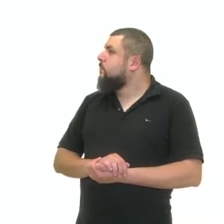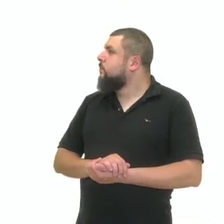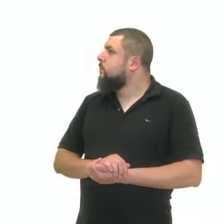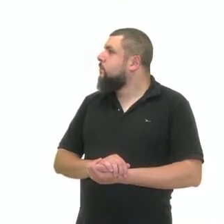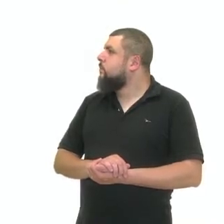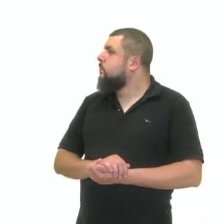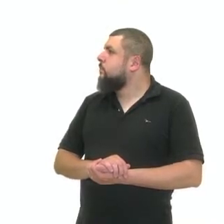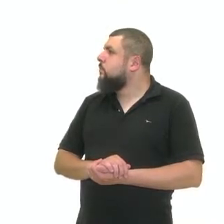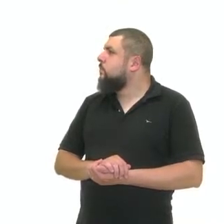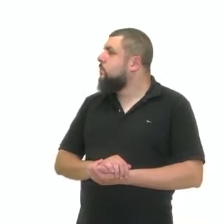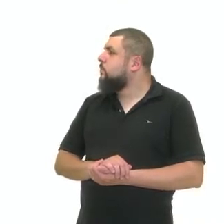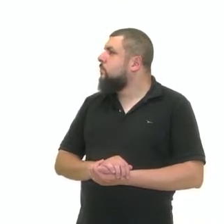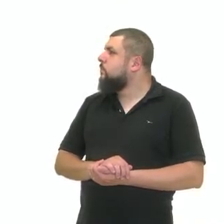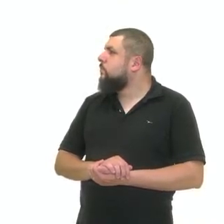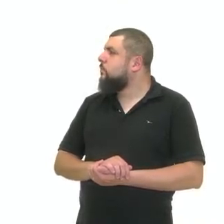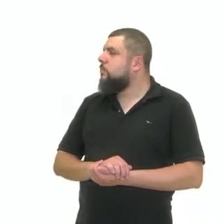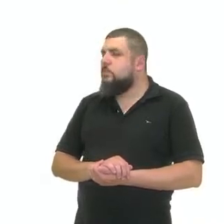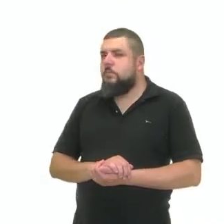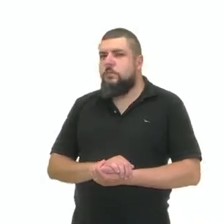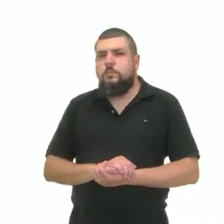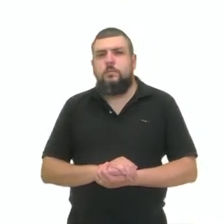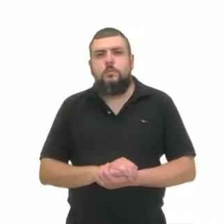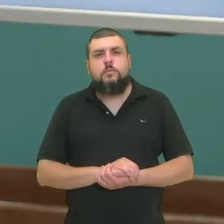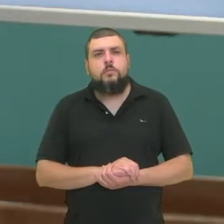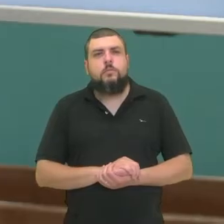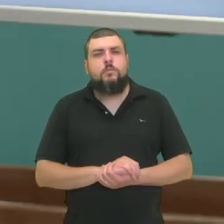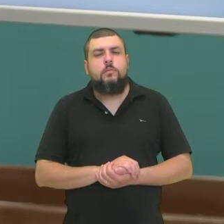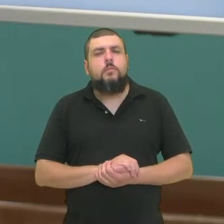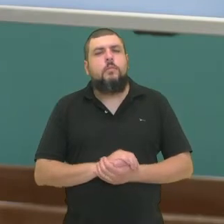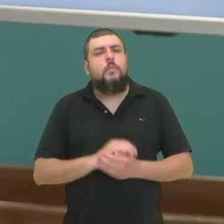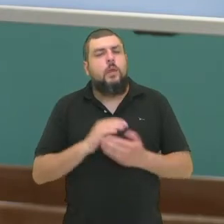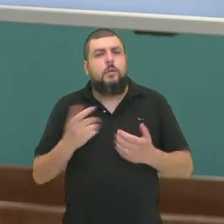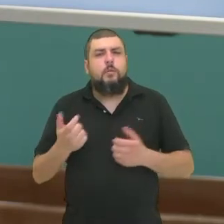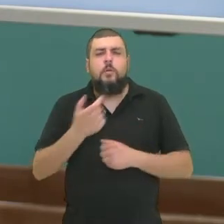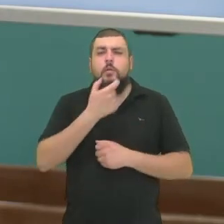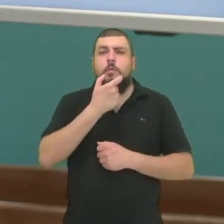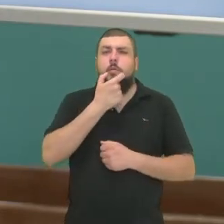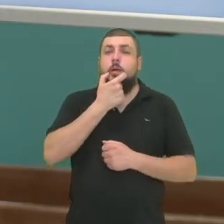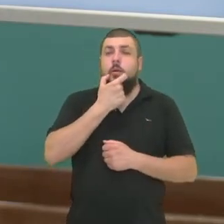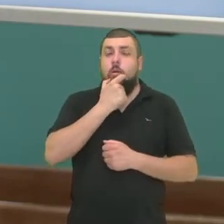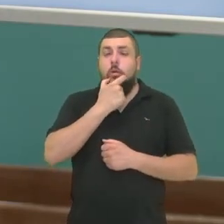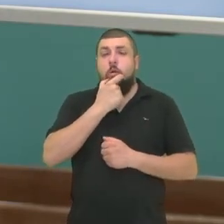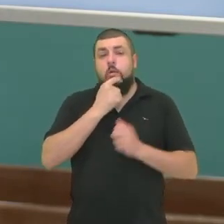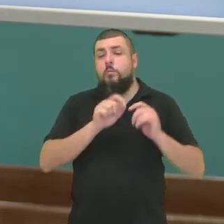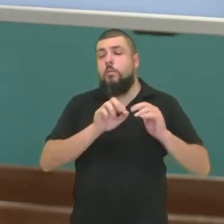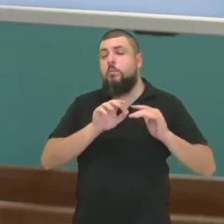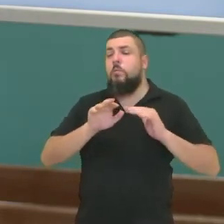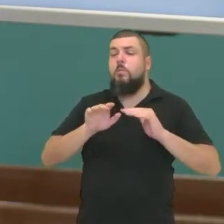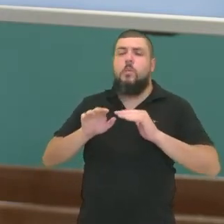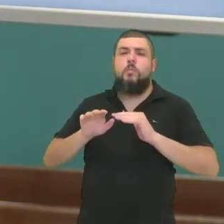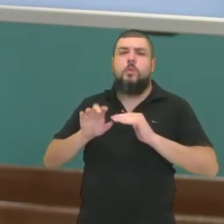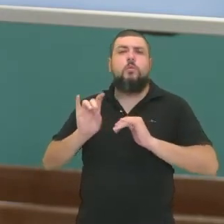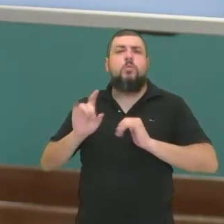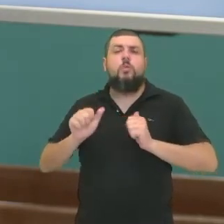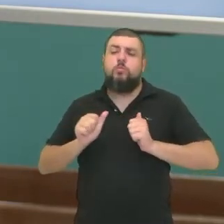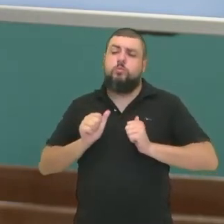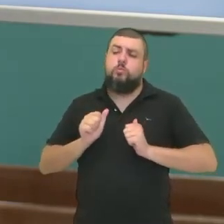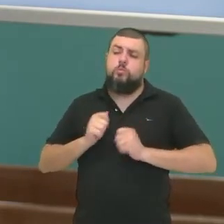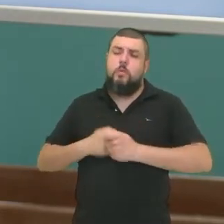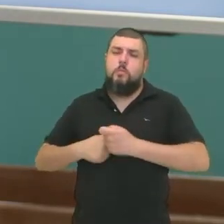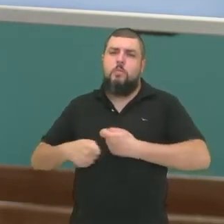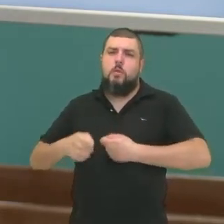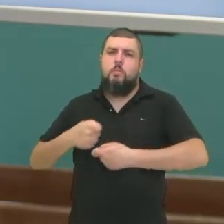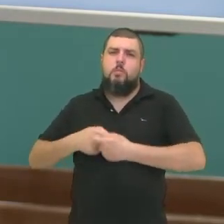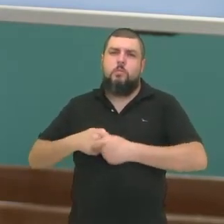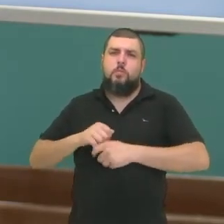Bombaim, Madras e Calcutá. Eles chegaram como quem não queria nada ou só queria comercializar e foram conquistando